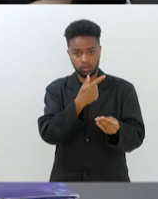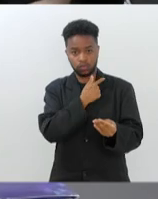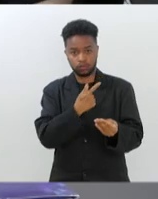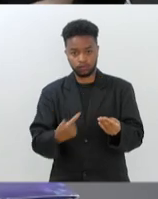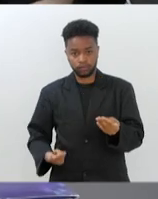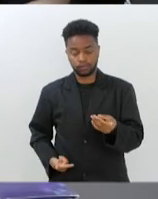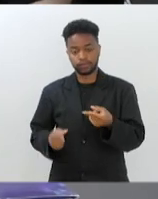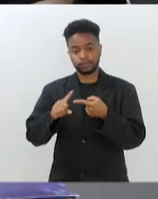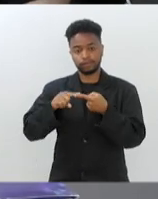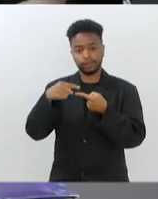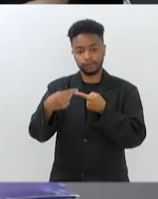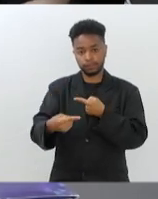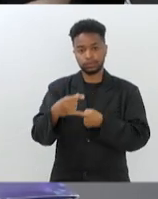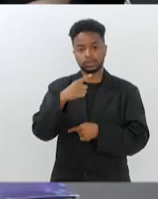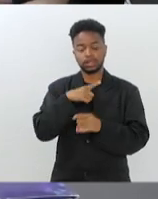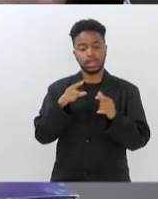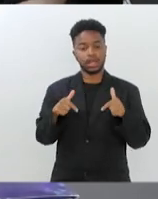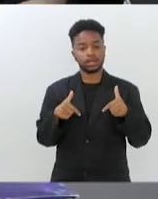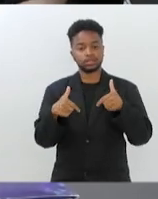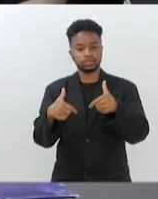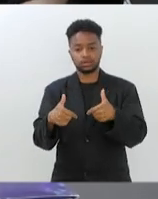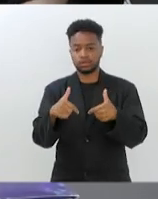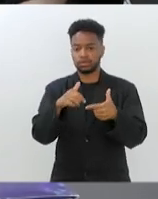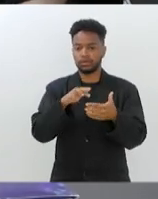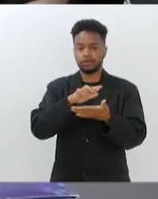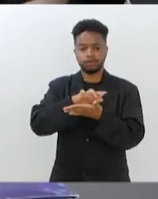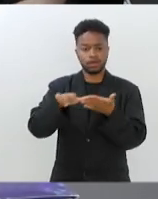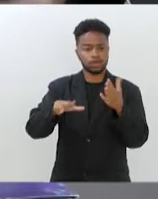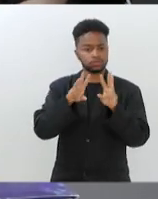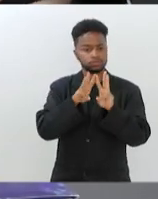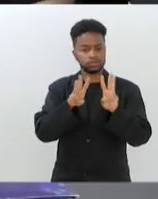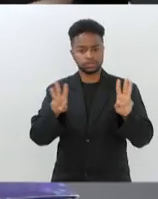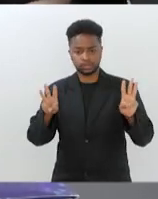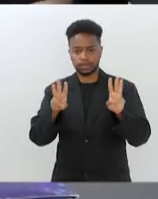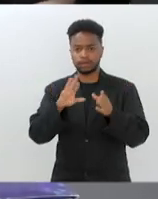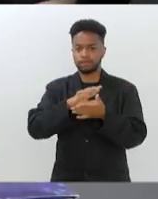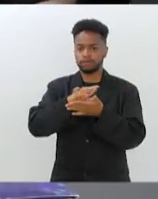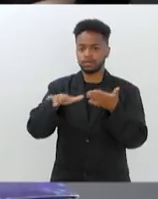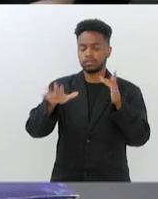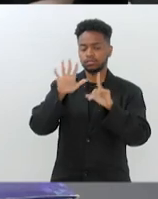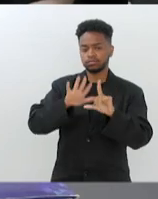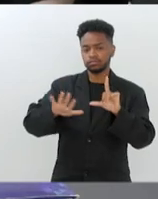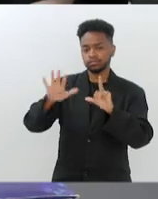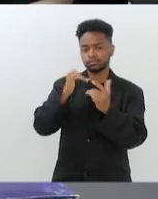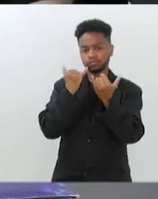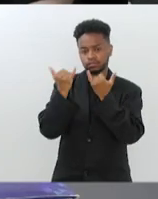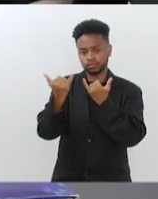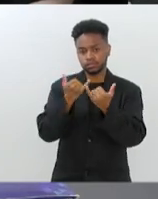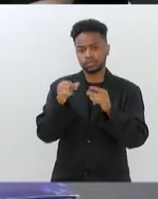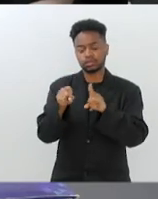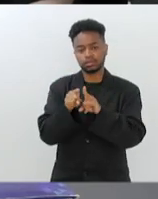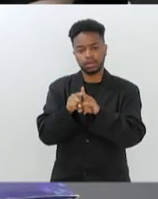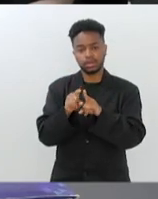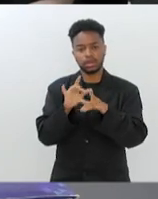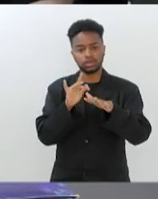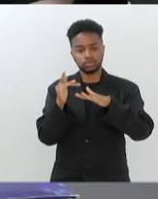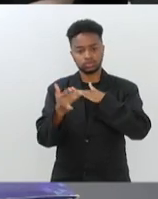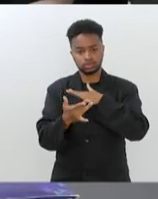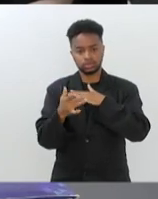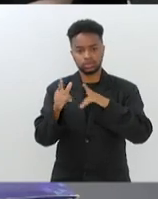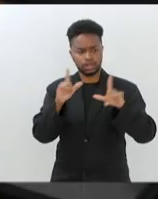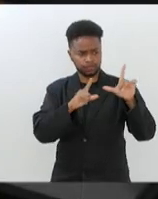aí sim nós tivemos uma atuação em diferentes sites em diferentes portais de notícia impulsionamento também em rede rede de